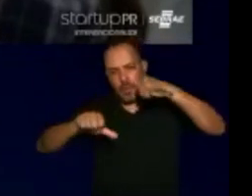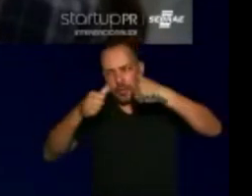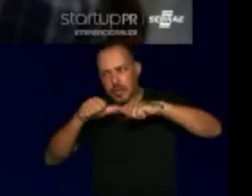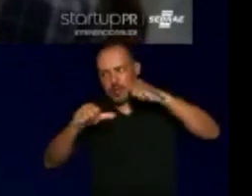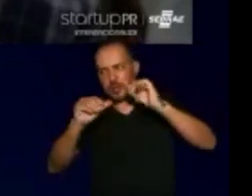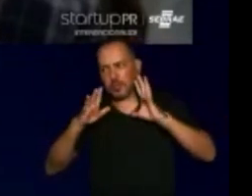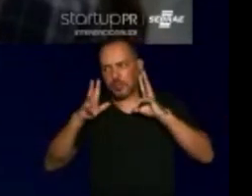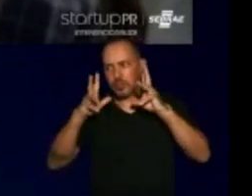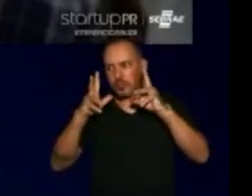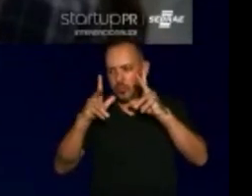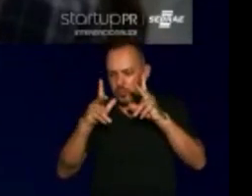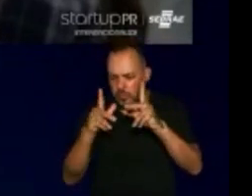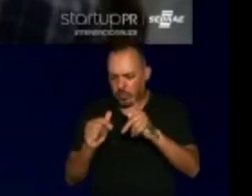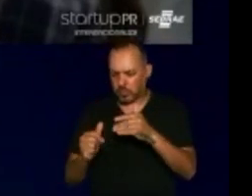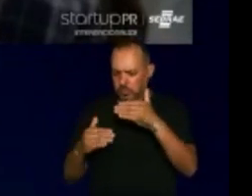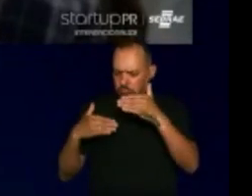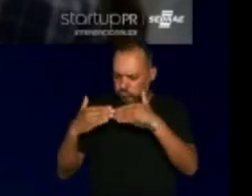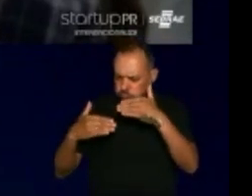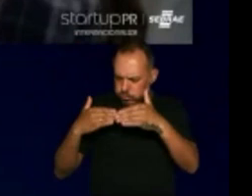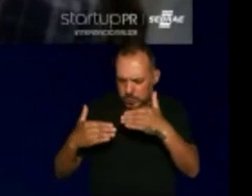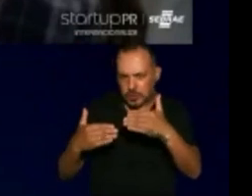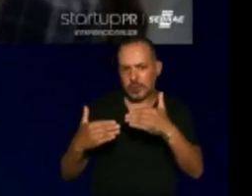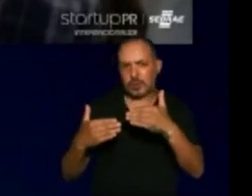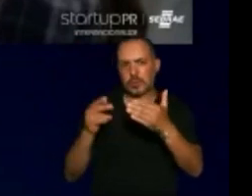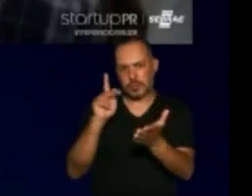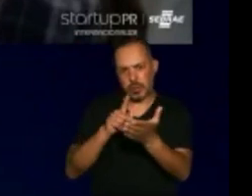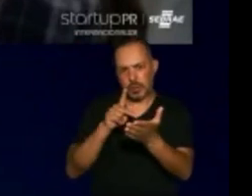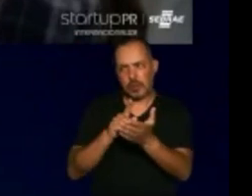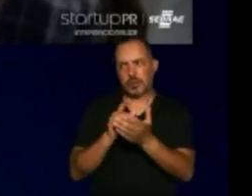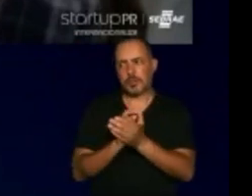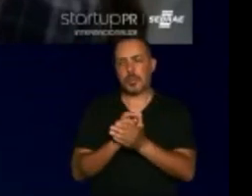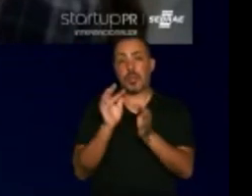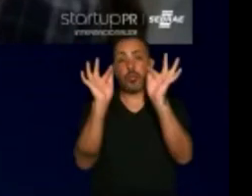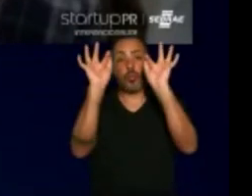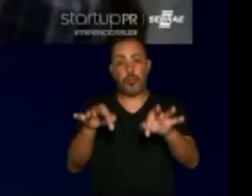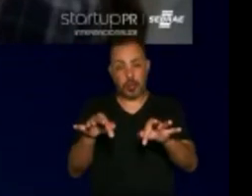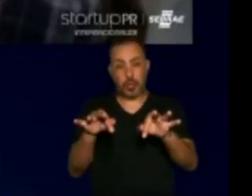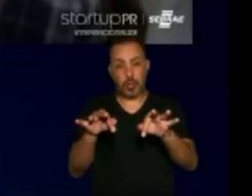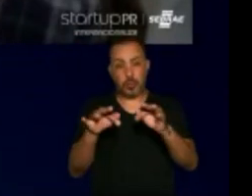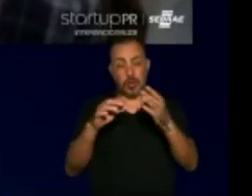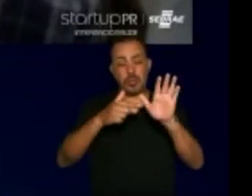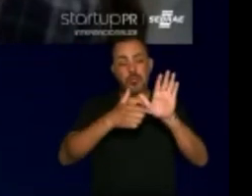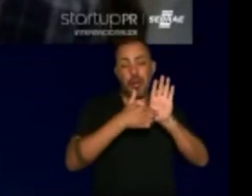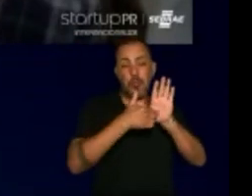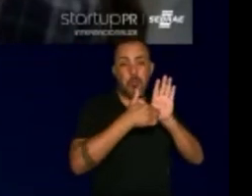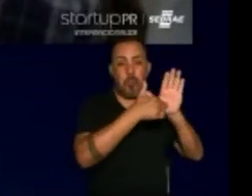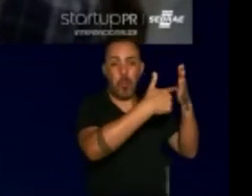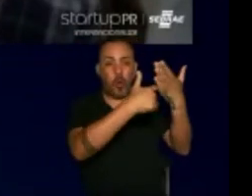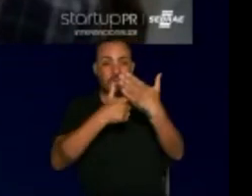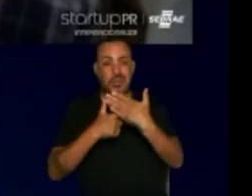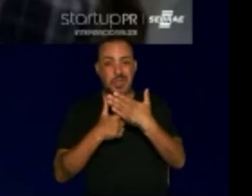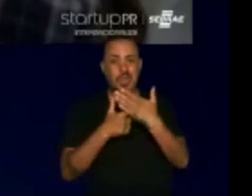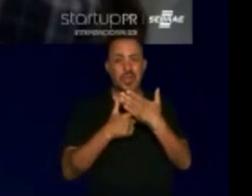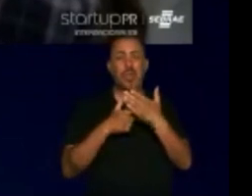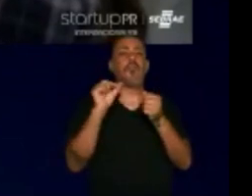durante todo o processo de mentorias. E até a ideia é que no final as startups apresentem para nós qual foi a evolução que elas